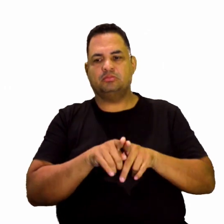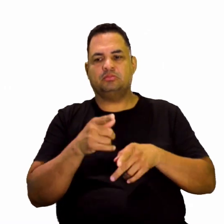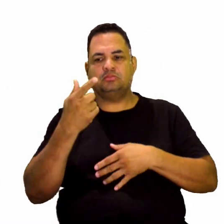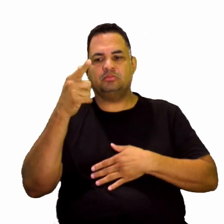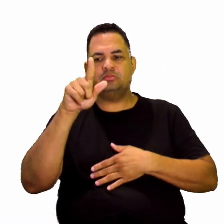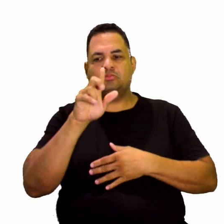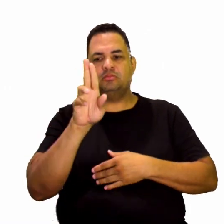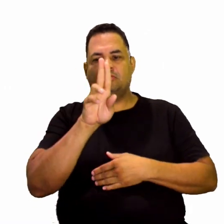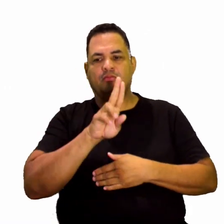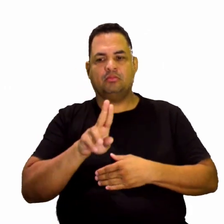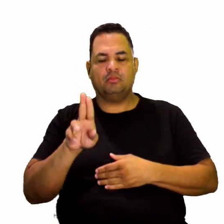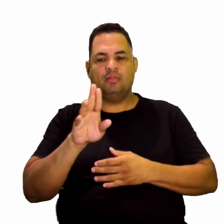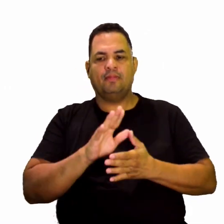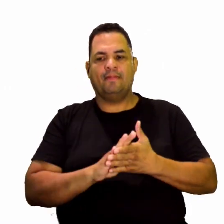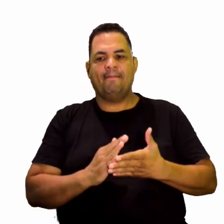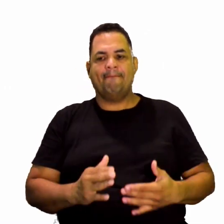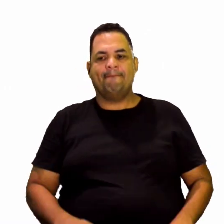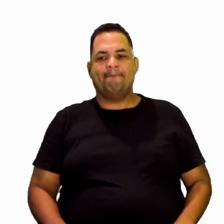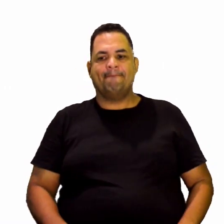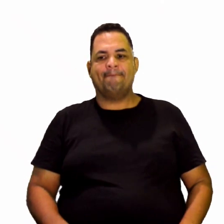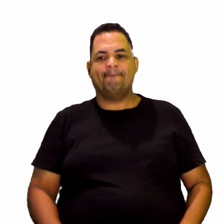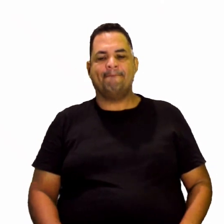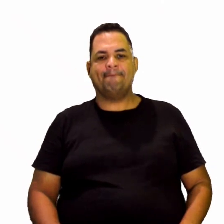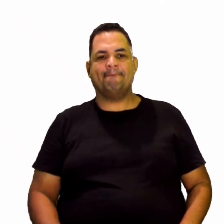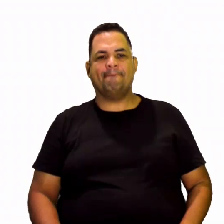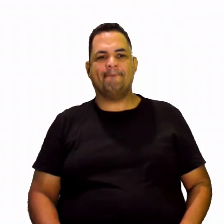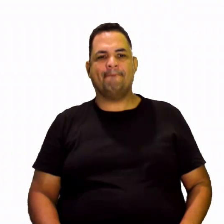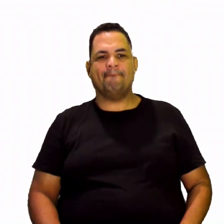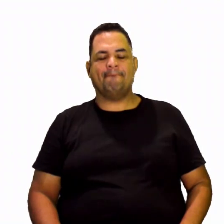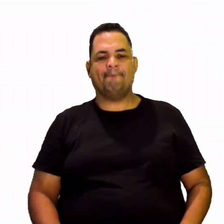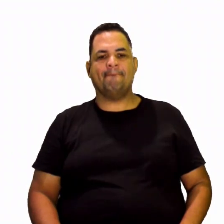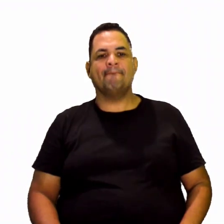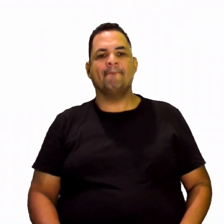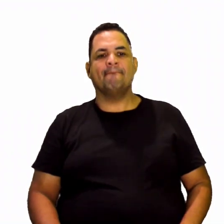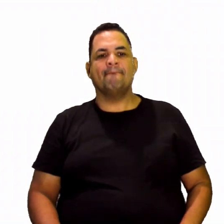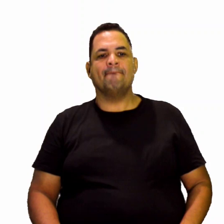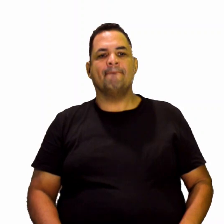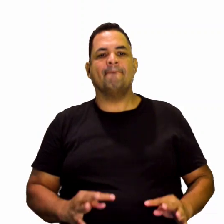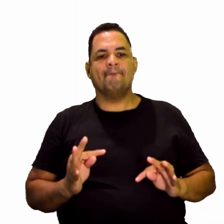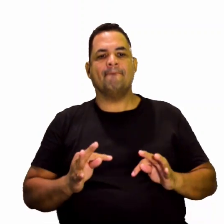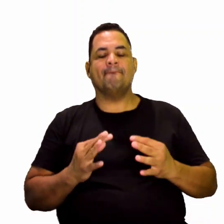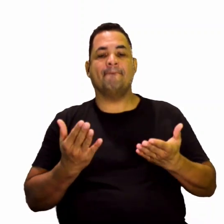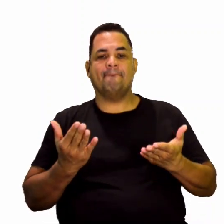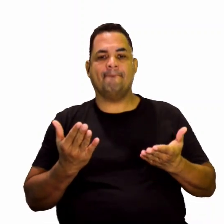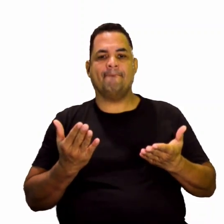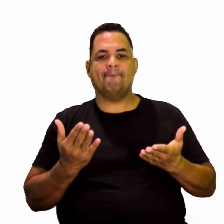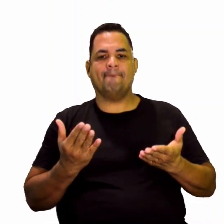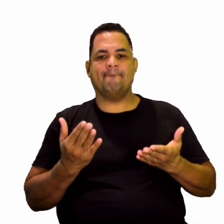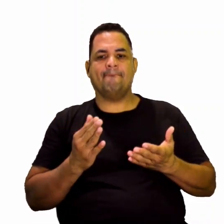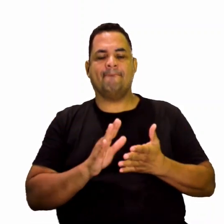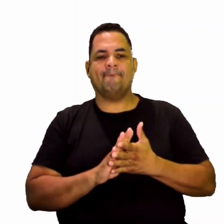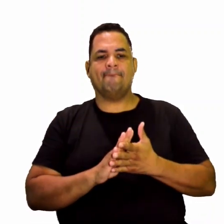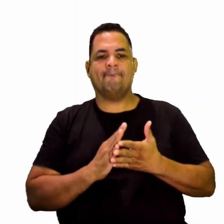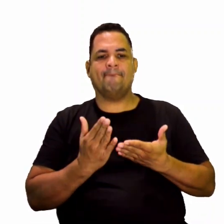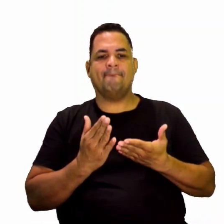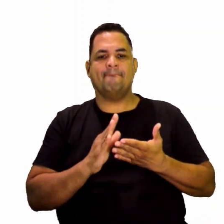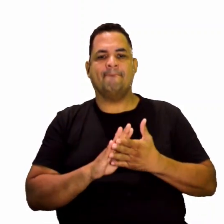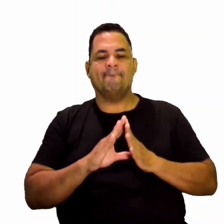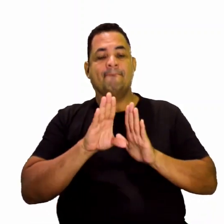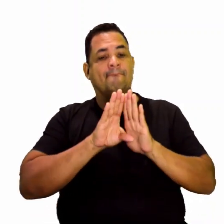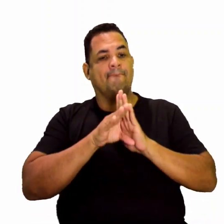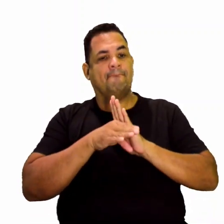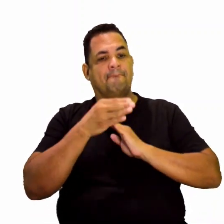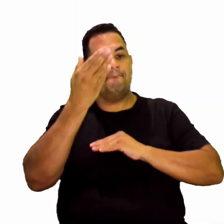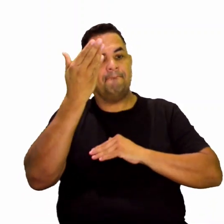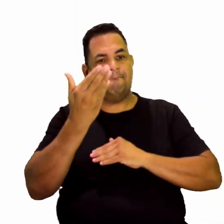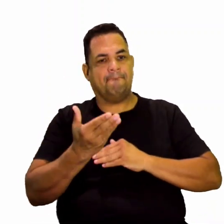consegue utilizar aí. Então, o que a gente tem ali, professor... Temos aí o quê? É a técnica, assim, de uma maneira mais